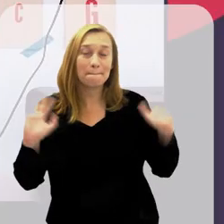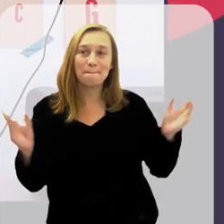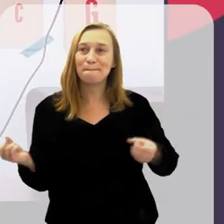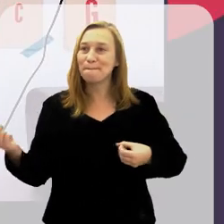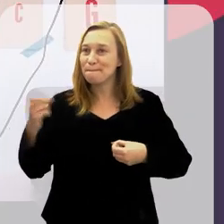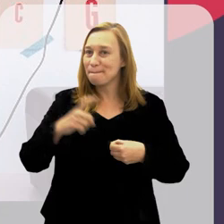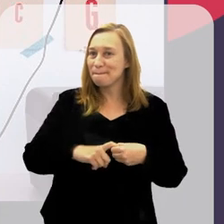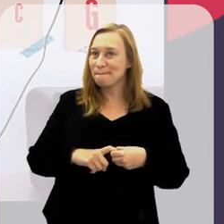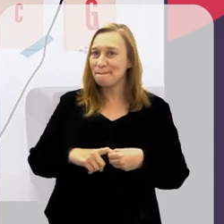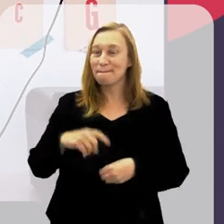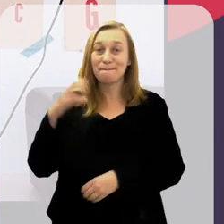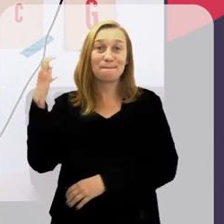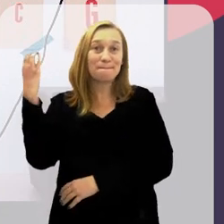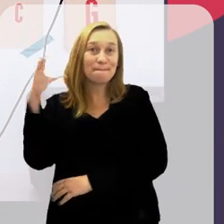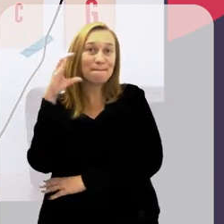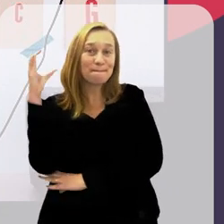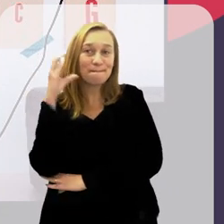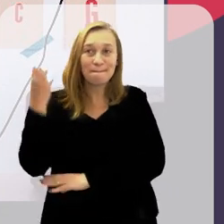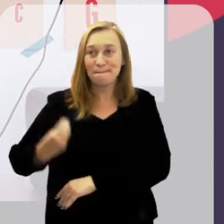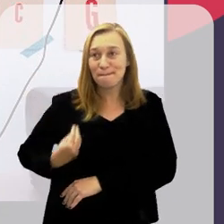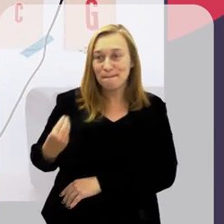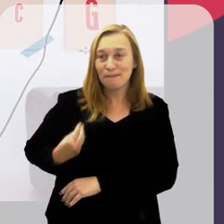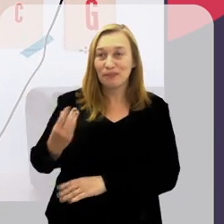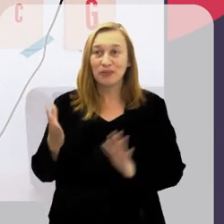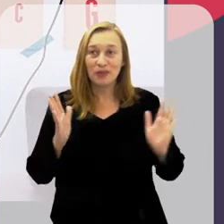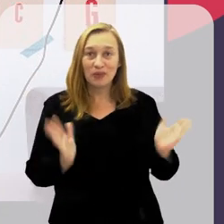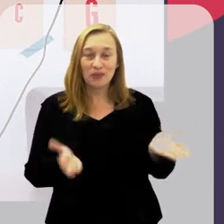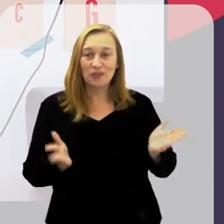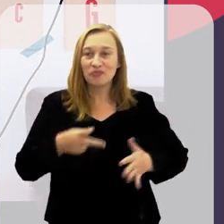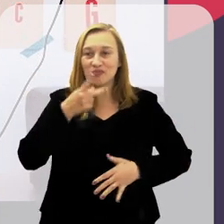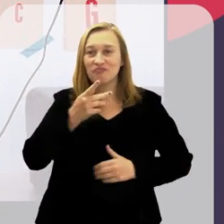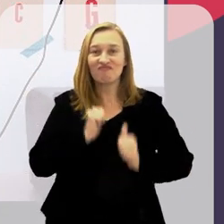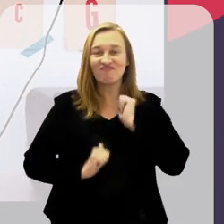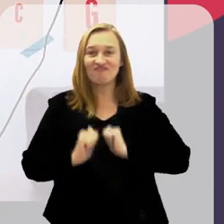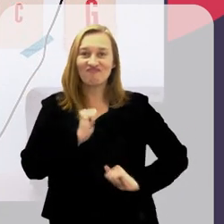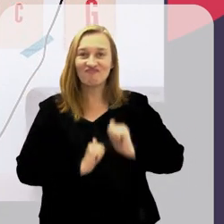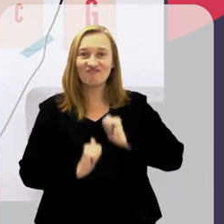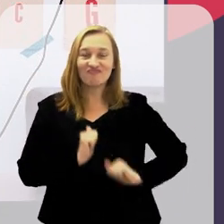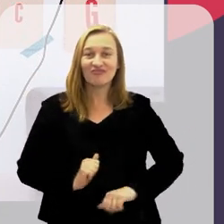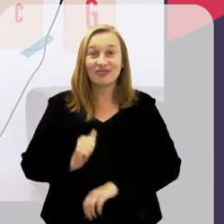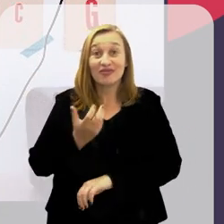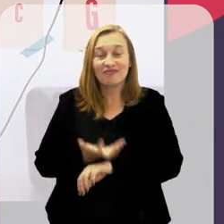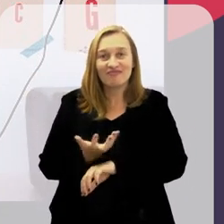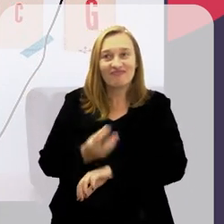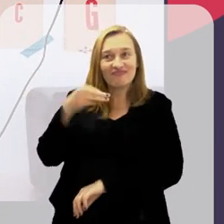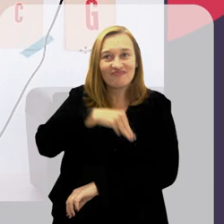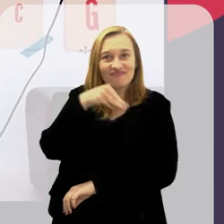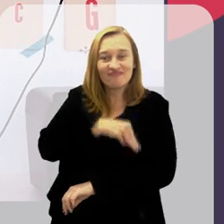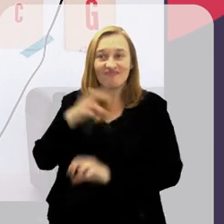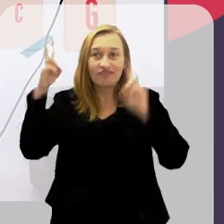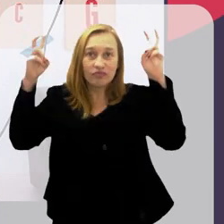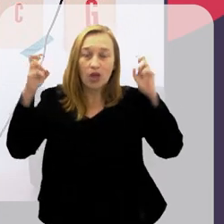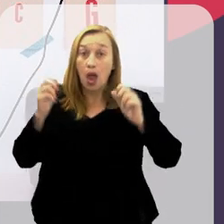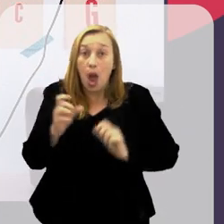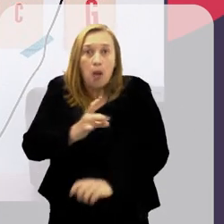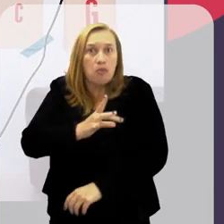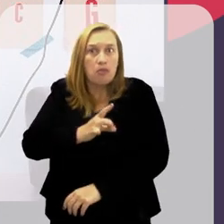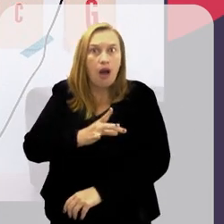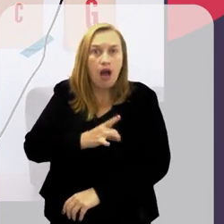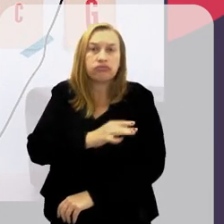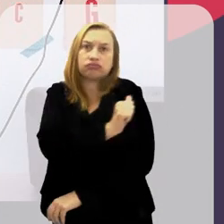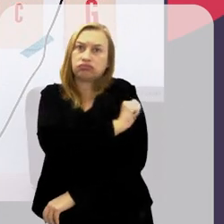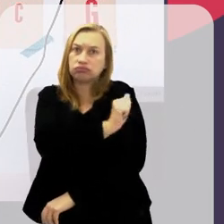Olá, estamos de volta com Ciência e Existência. No programa de hoje falamos sobre a ansiedade matemática, uma condição que causa medo